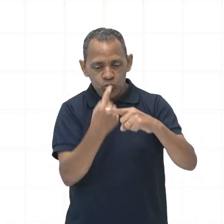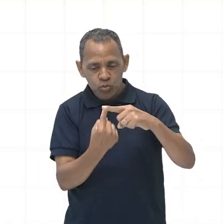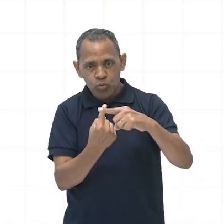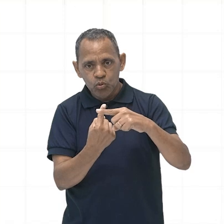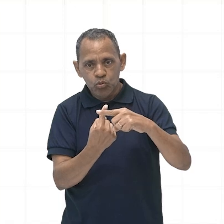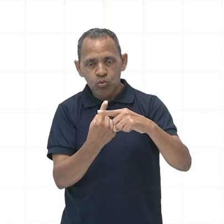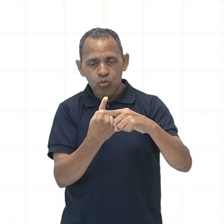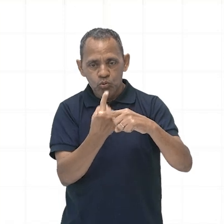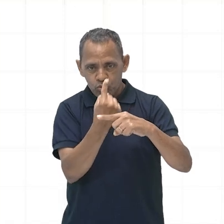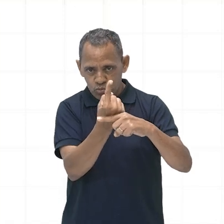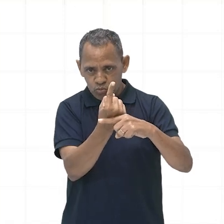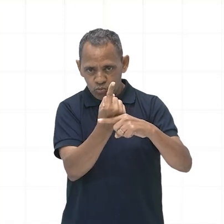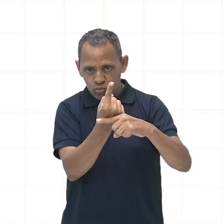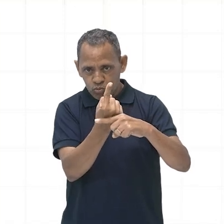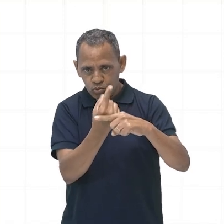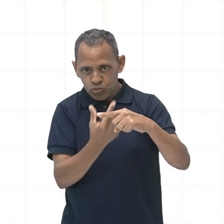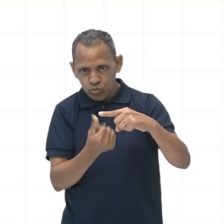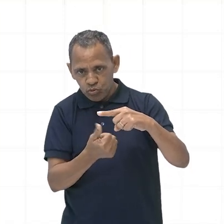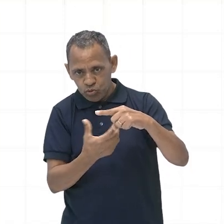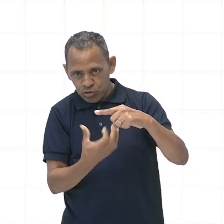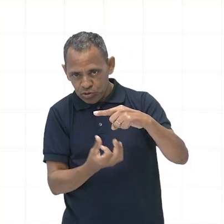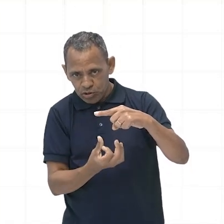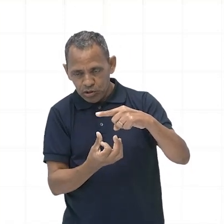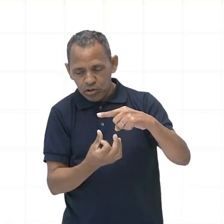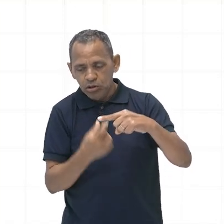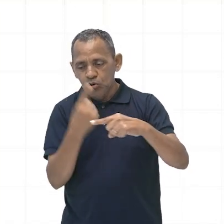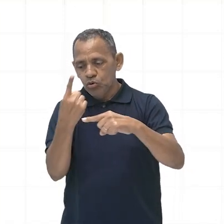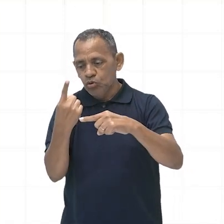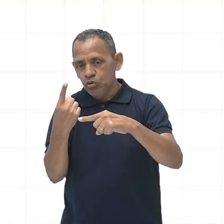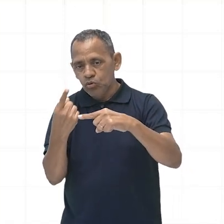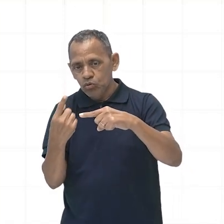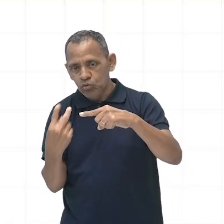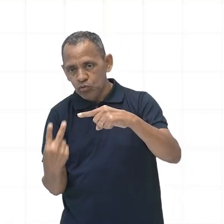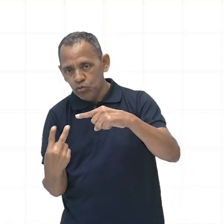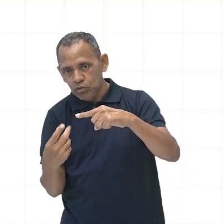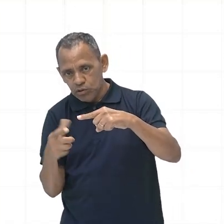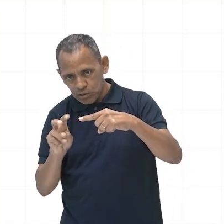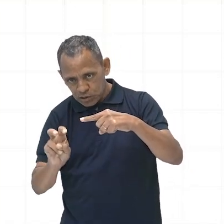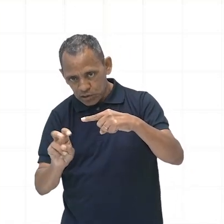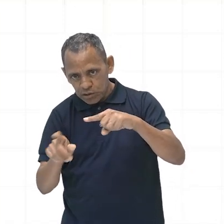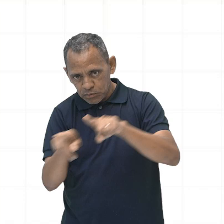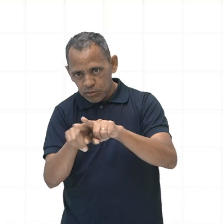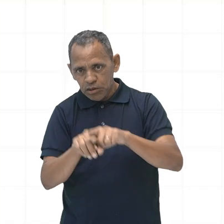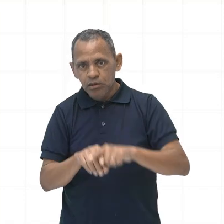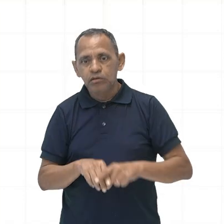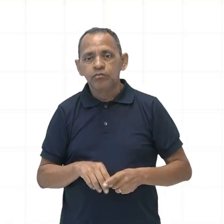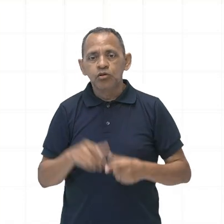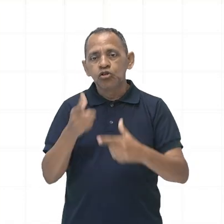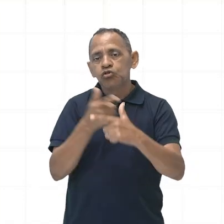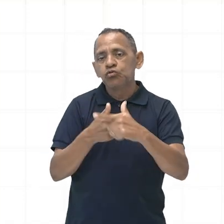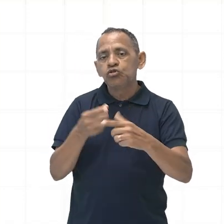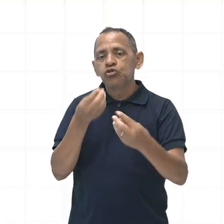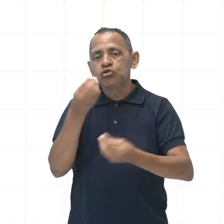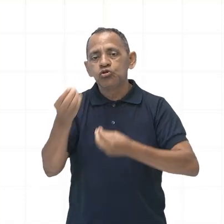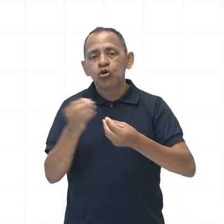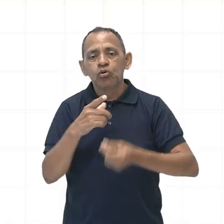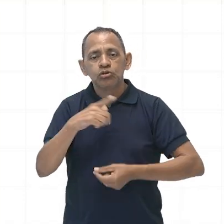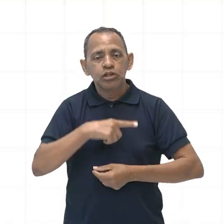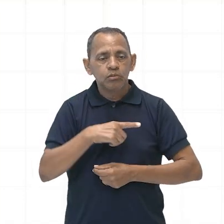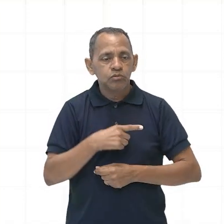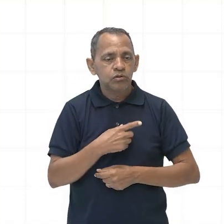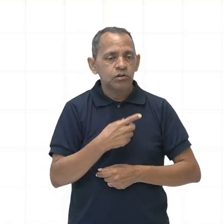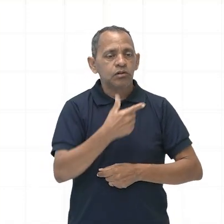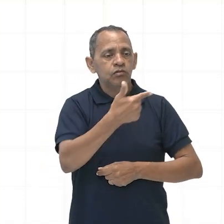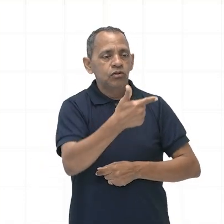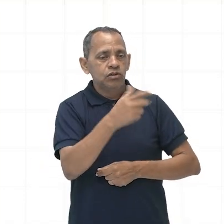sobre 5 elevado a 2 é 1 sobre 25. Fazendo essa divisão, nós vamos ter 25